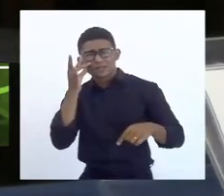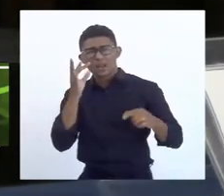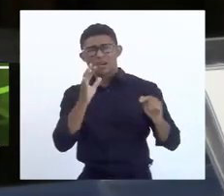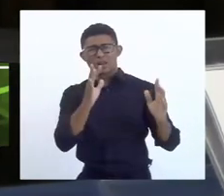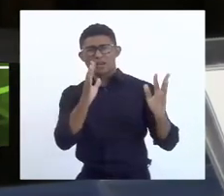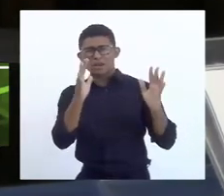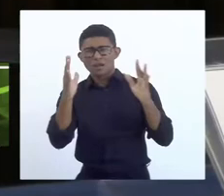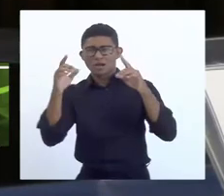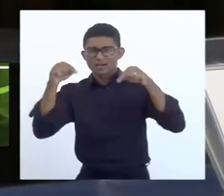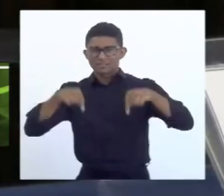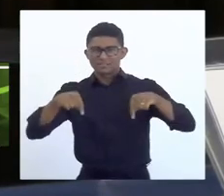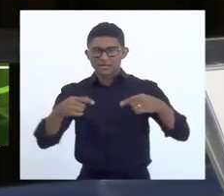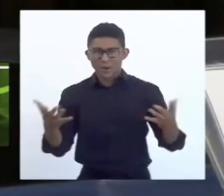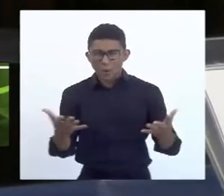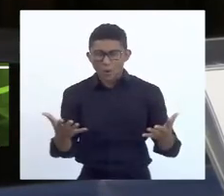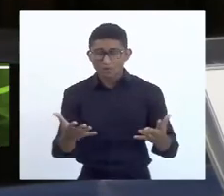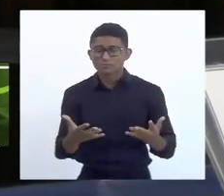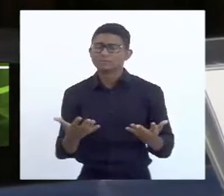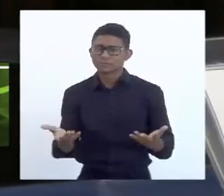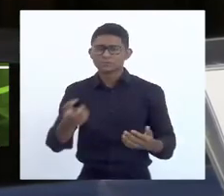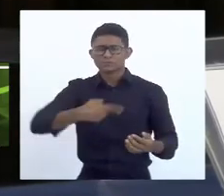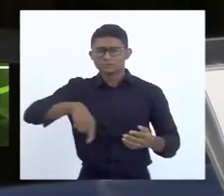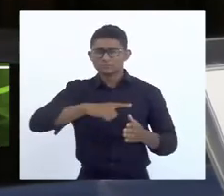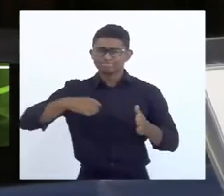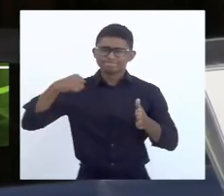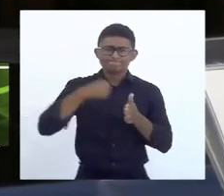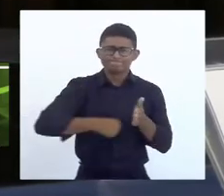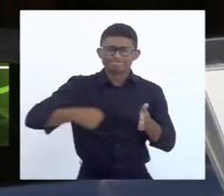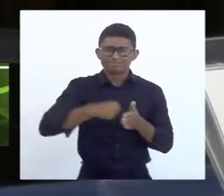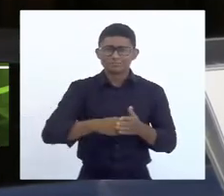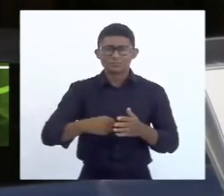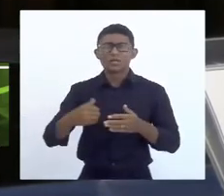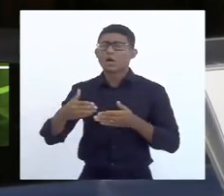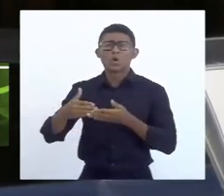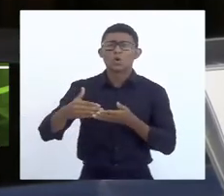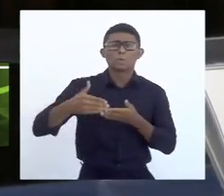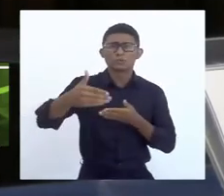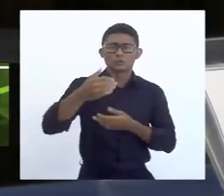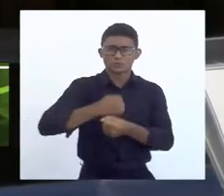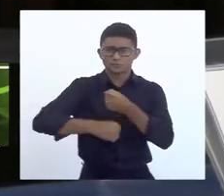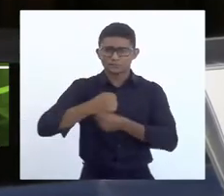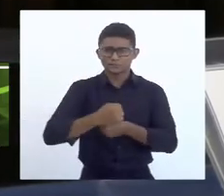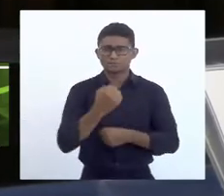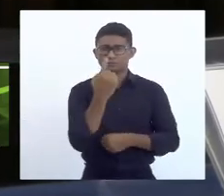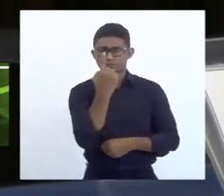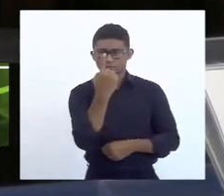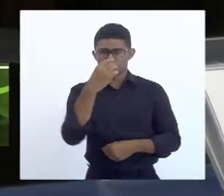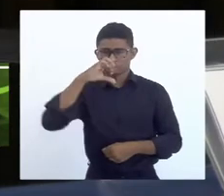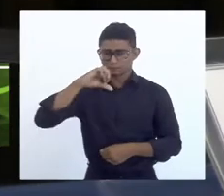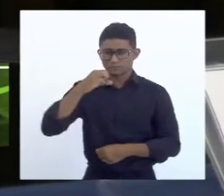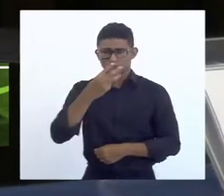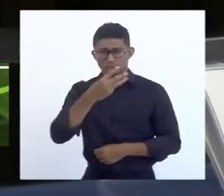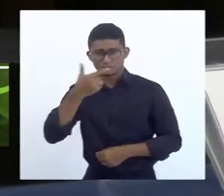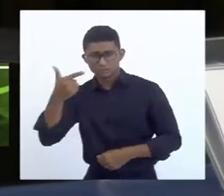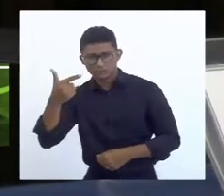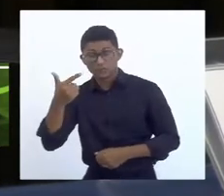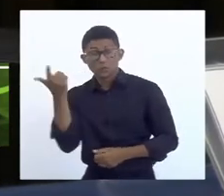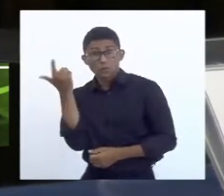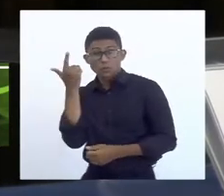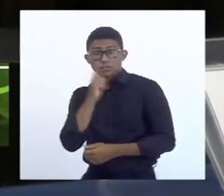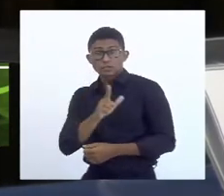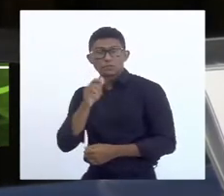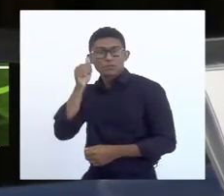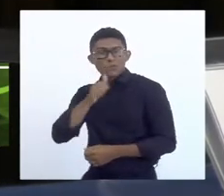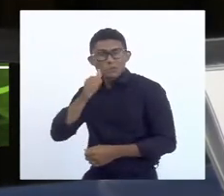nos assistindo, a nossa luta vem desde 1932, quando conquistamos o direito ao voto feminino. É